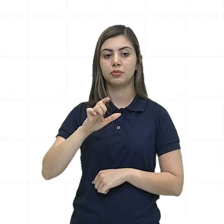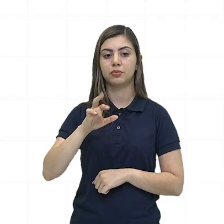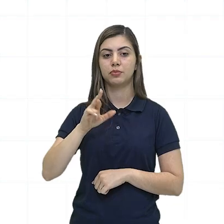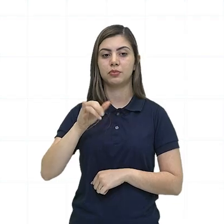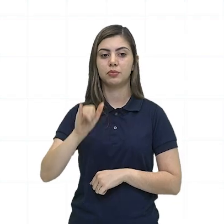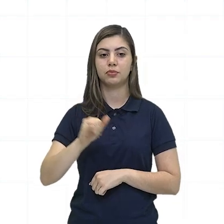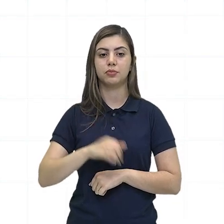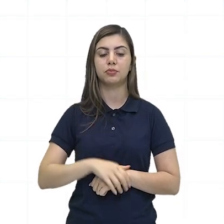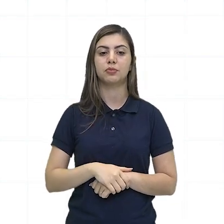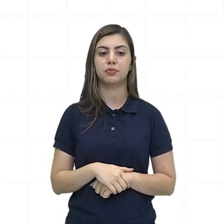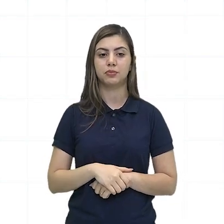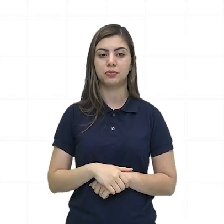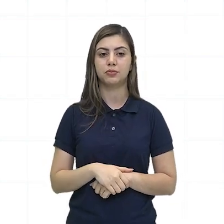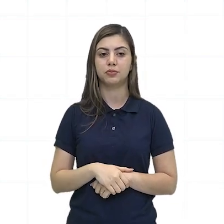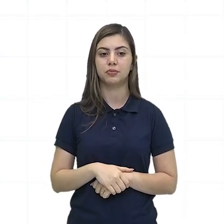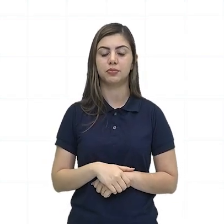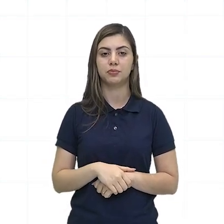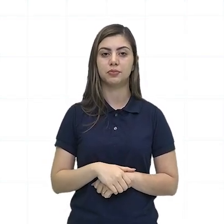mais adiante.